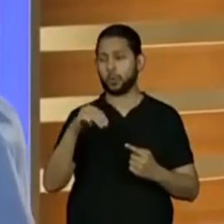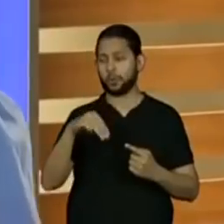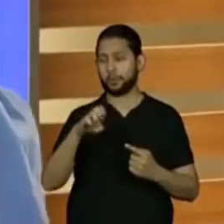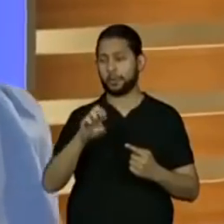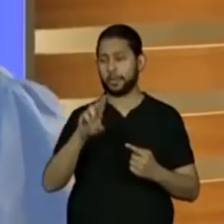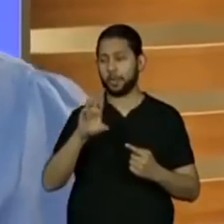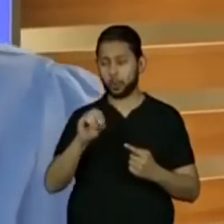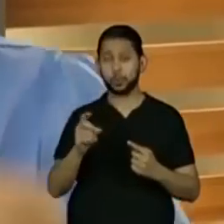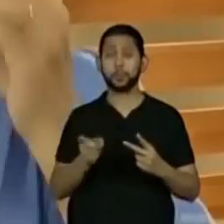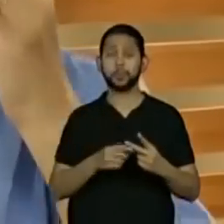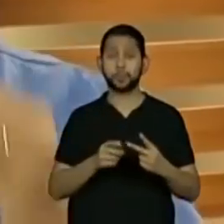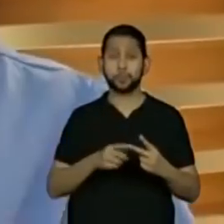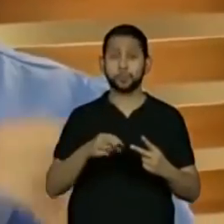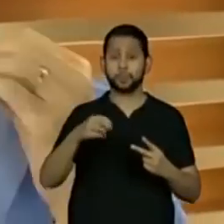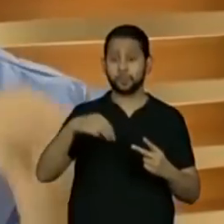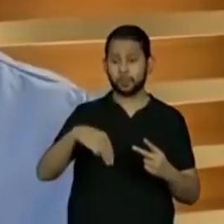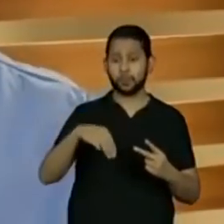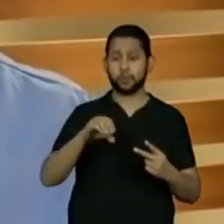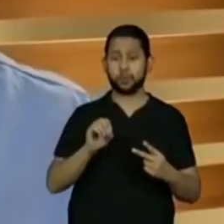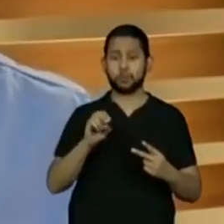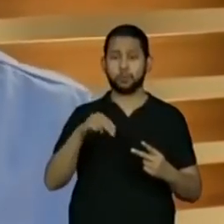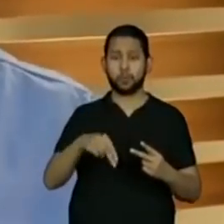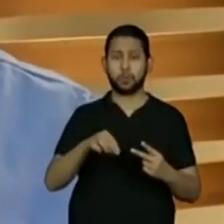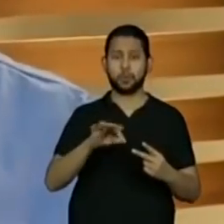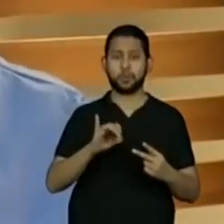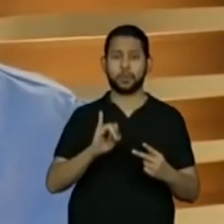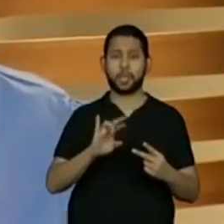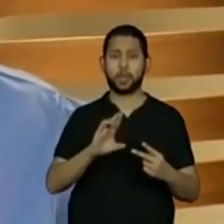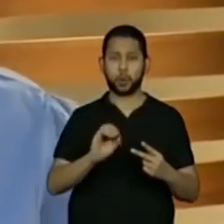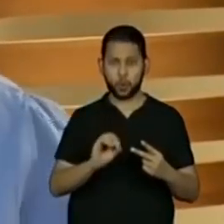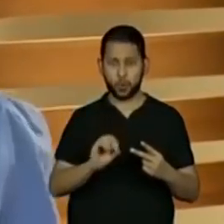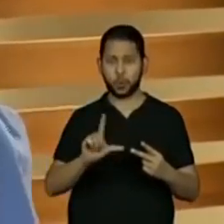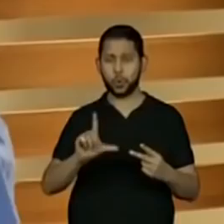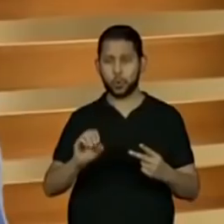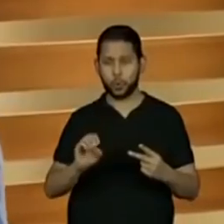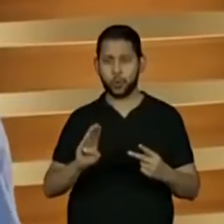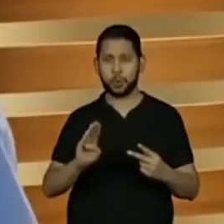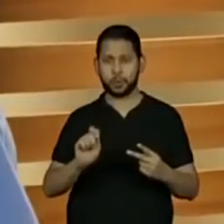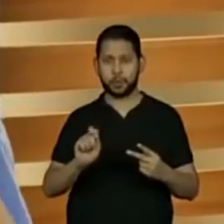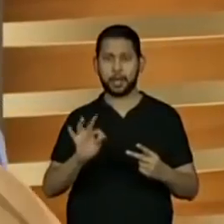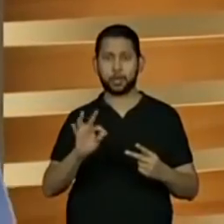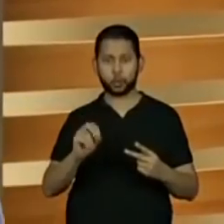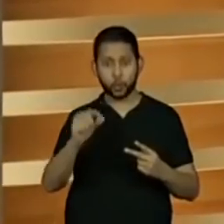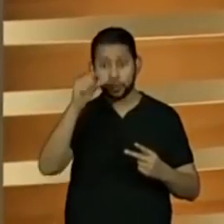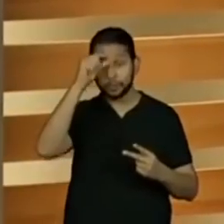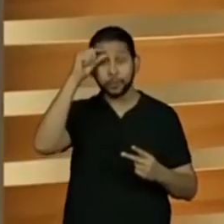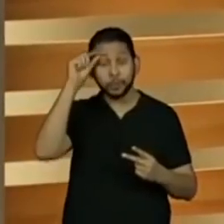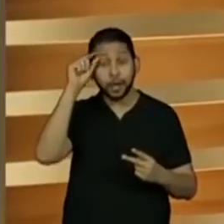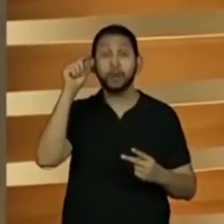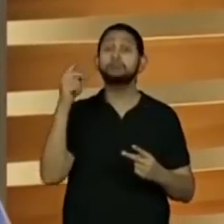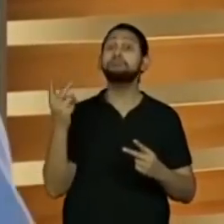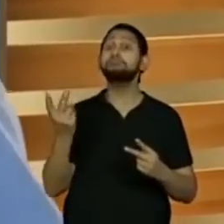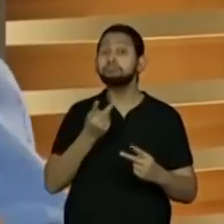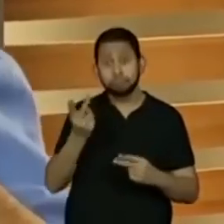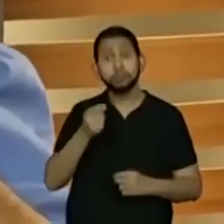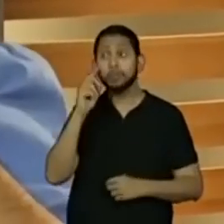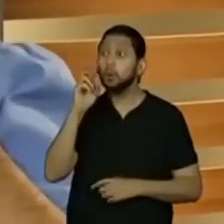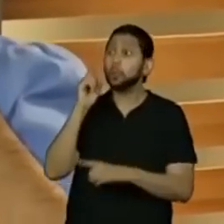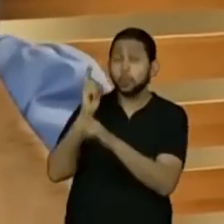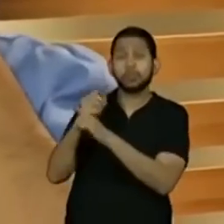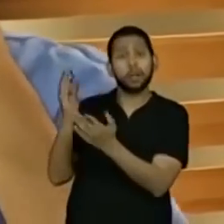escritor brasileiro. Você pode encontrar essas histórias na internet e nos livros da sala de leitura.